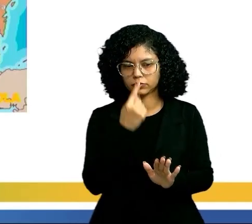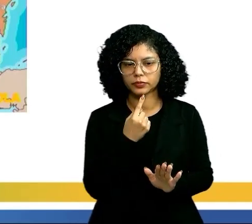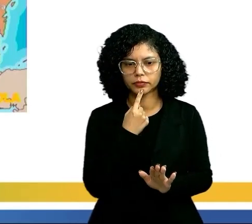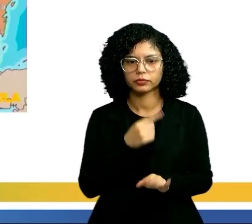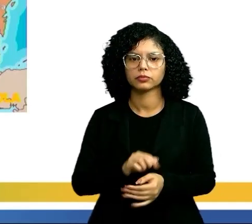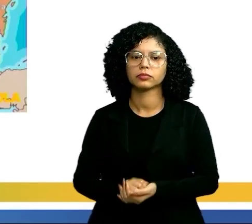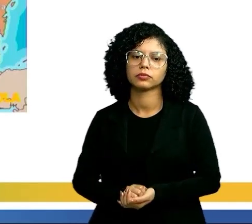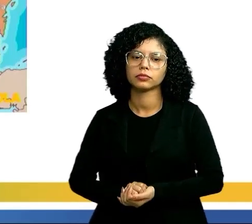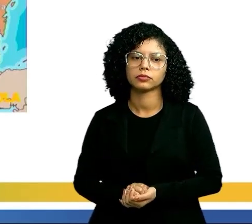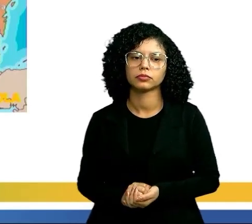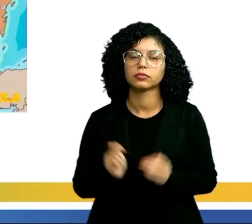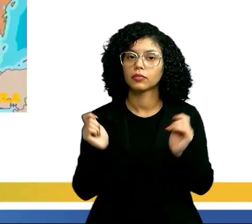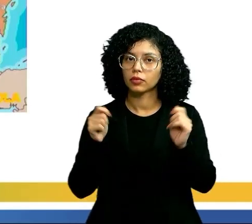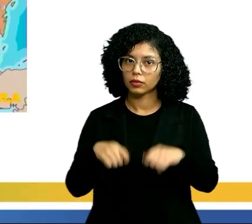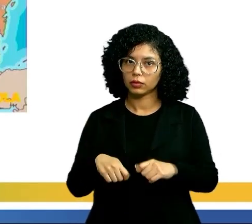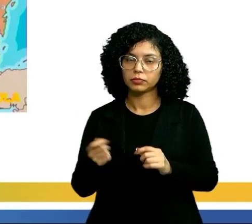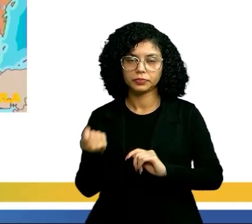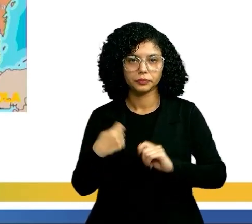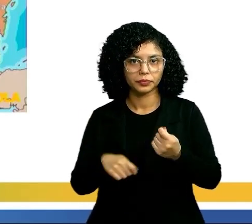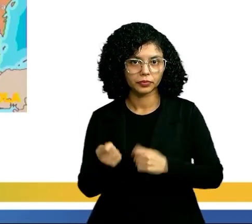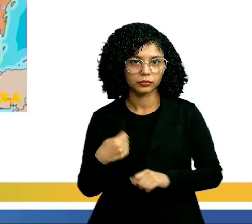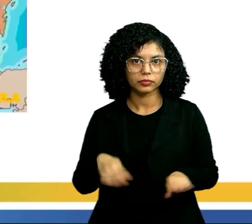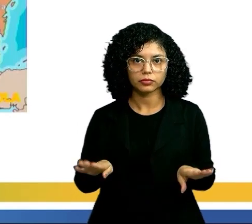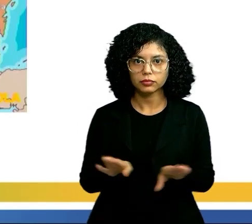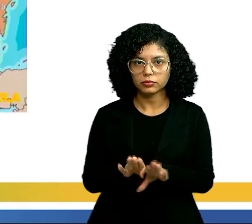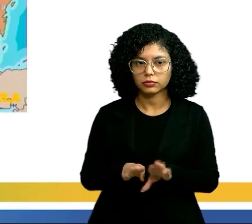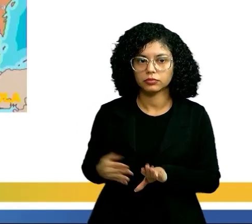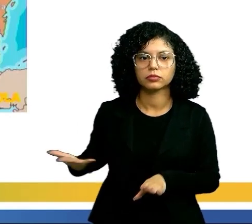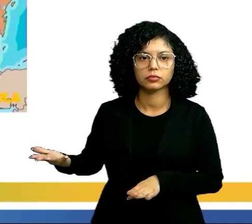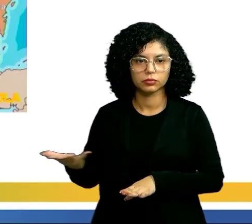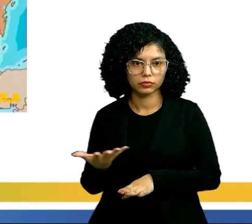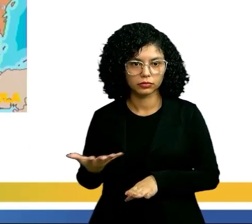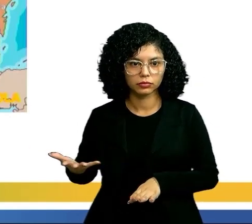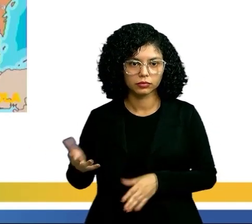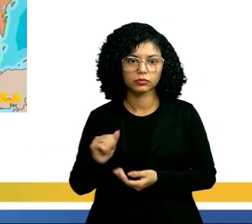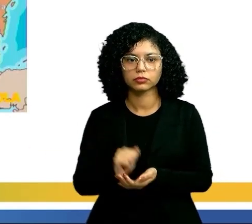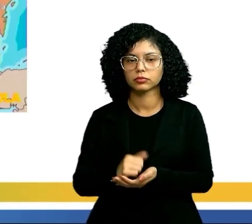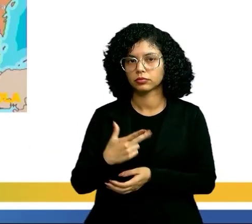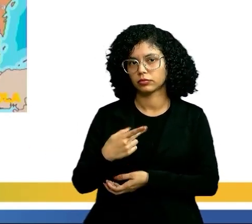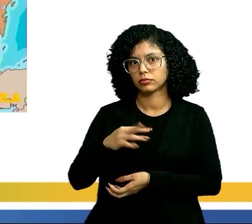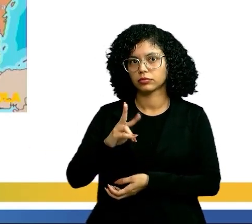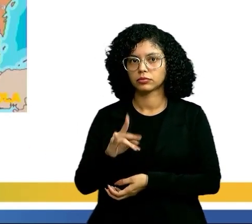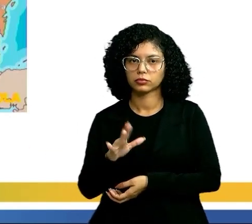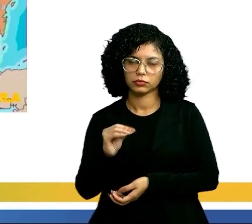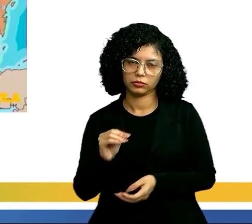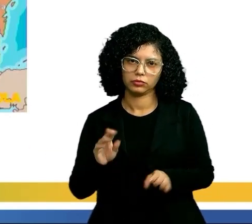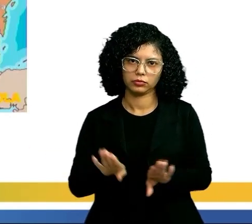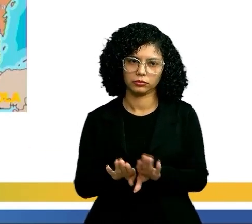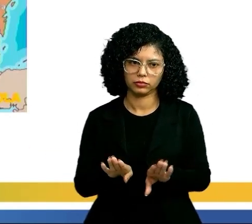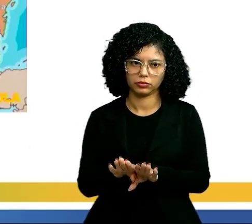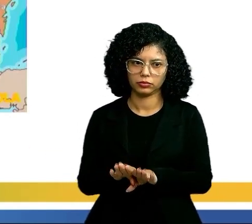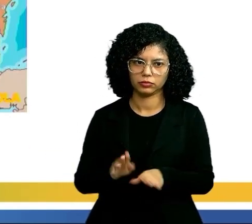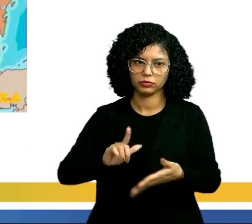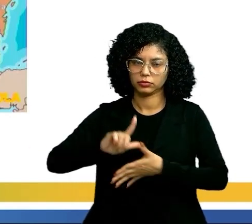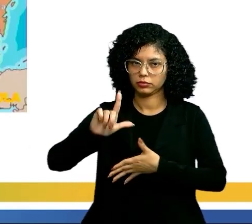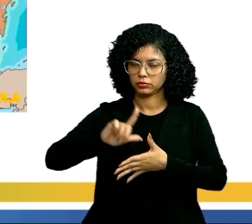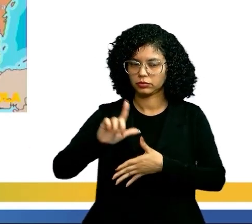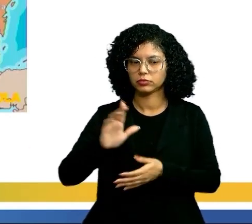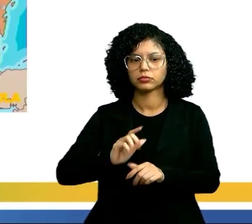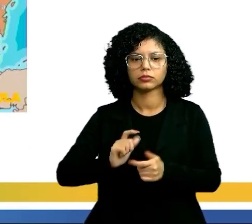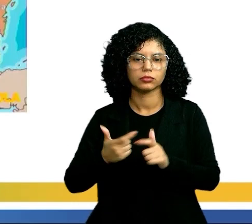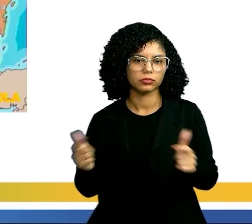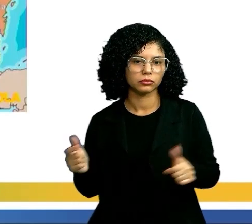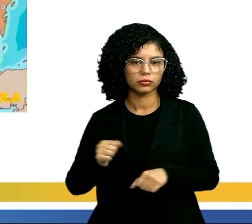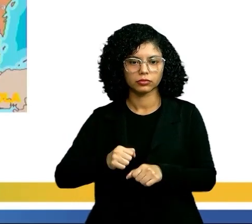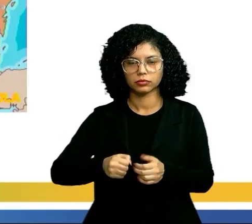tela, né? Possui uma economia também baseada no setor primário. Basicamente, na América Latina, a maioria